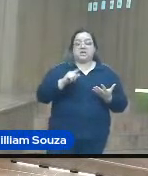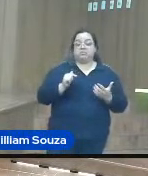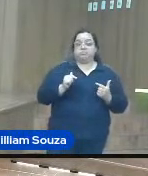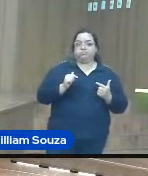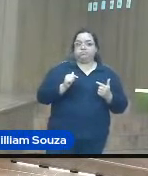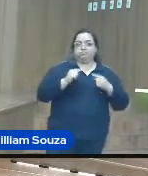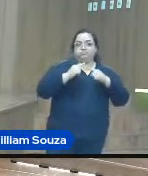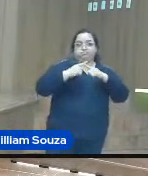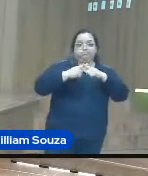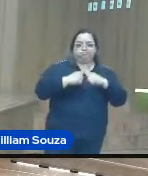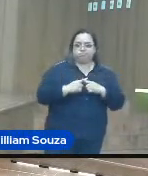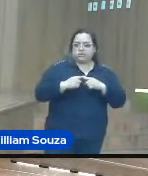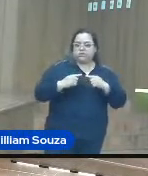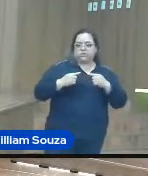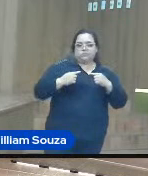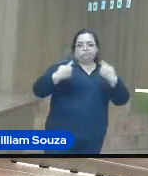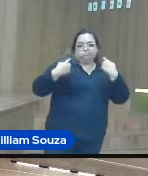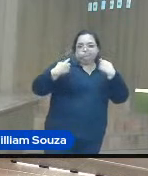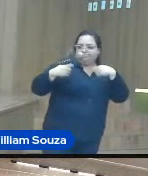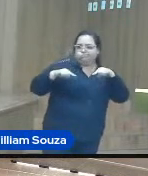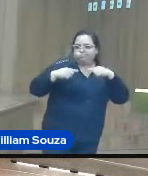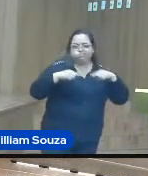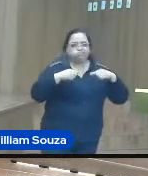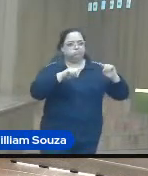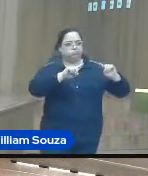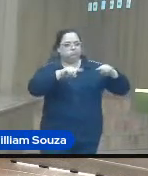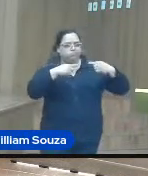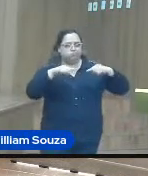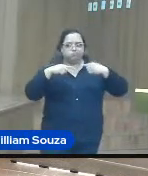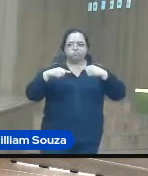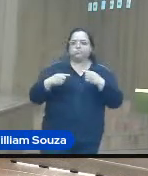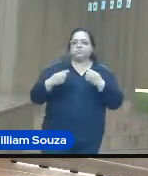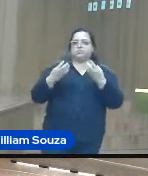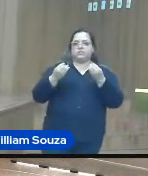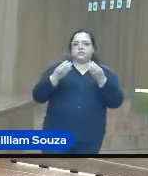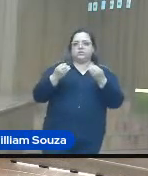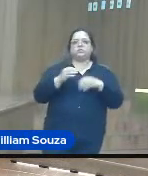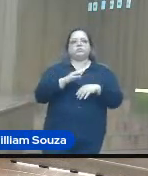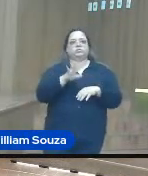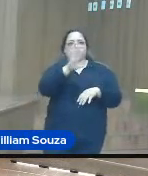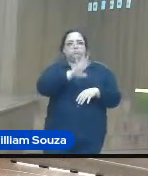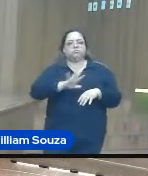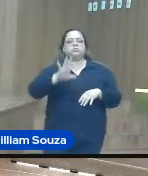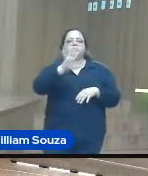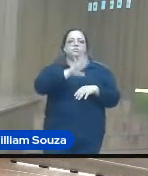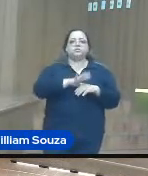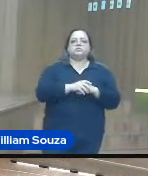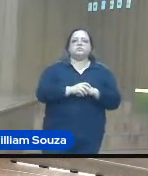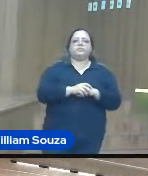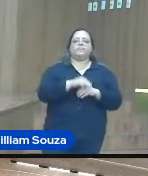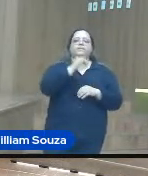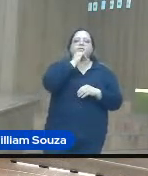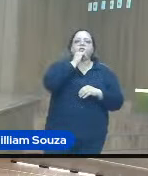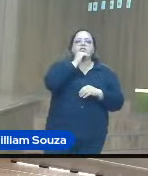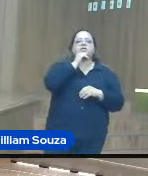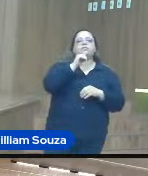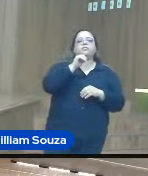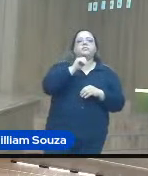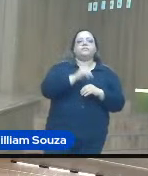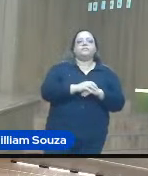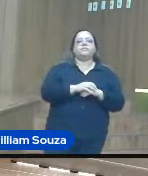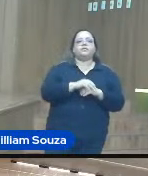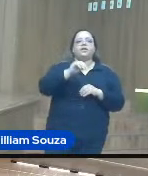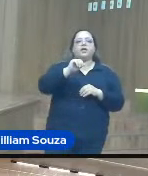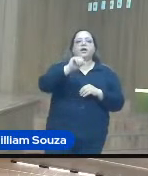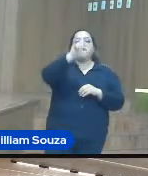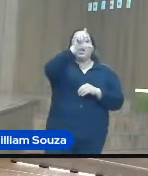de disputa, de rivalidade imperial. E, por exemplo, na América, o primeiro carro da história,